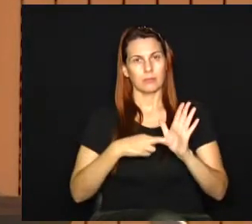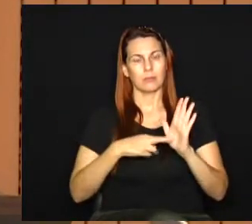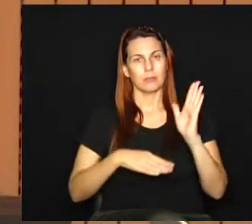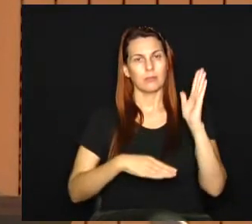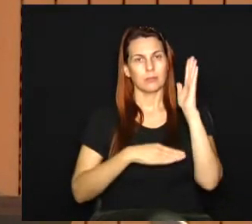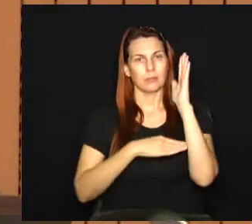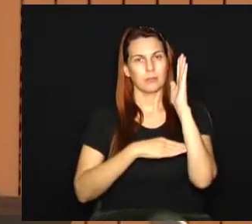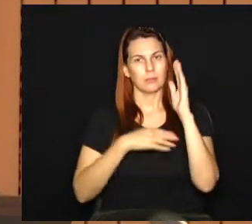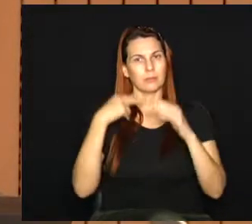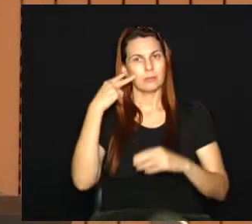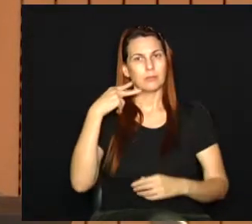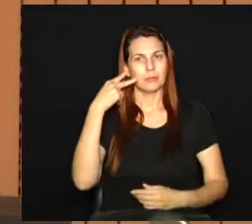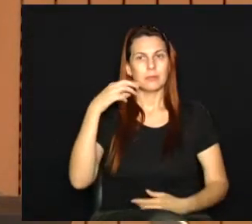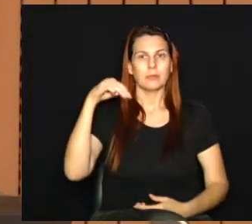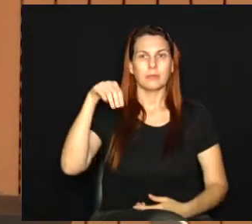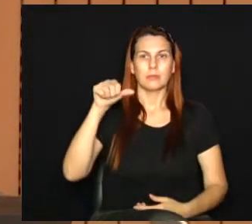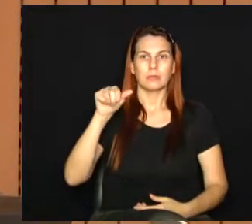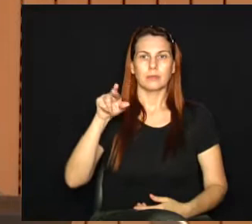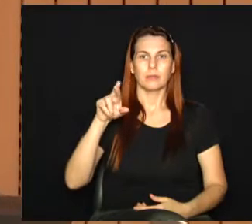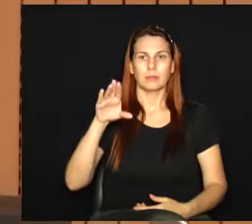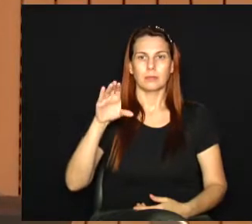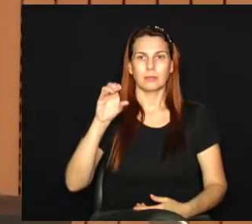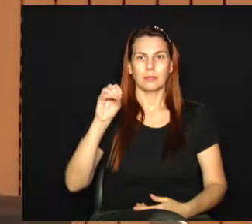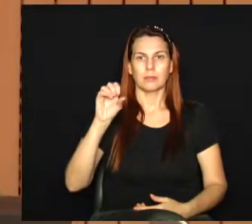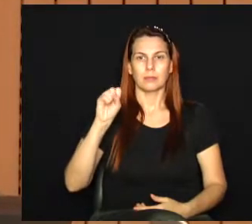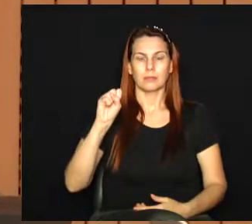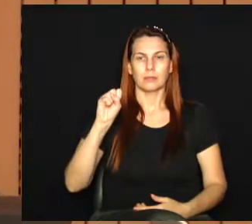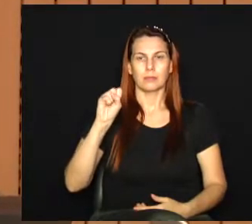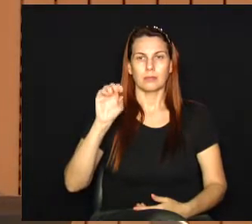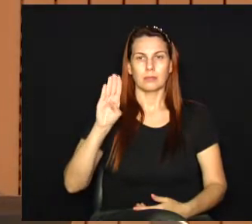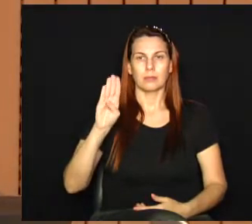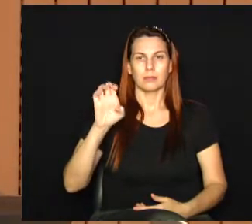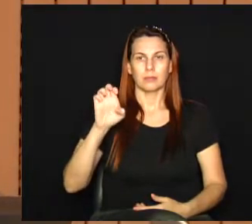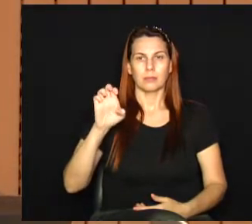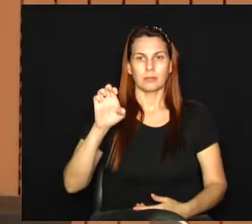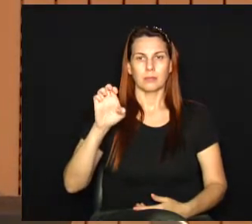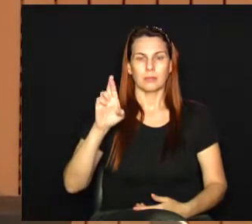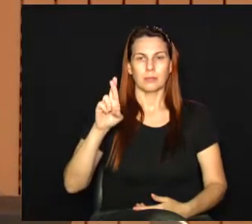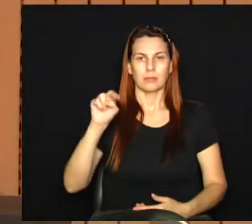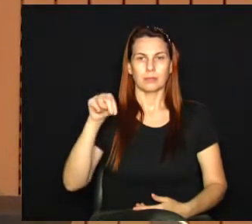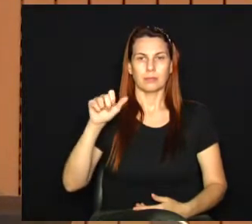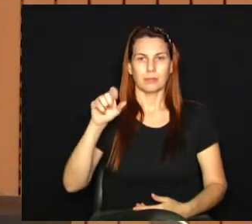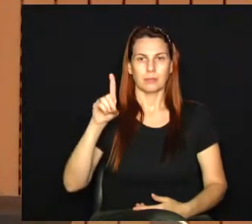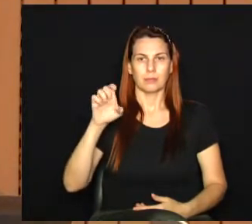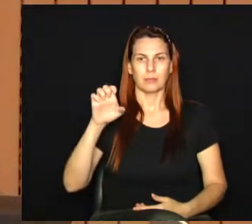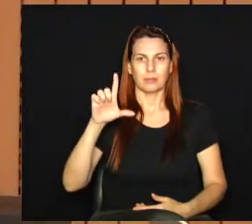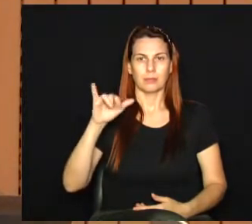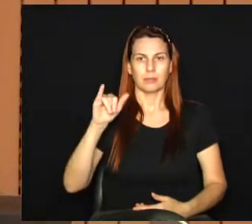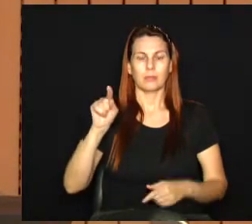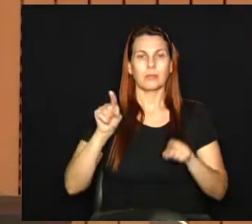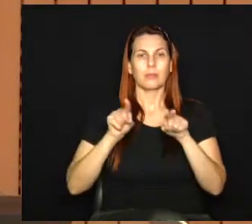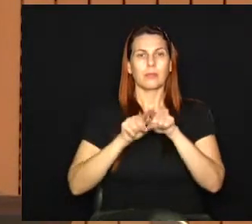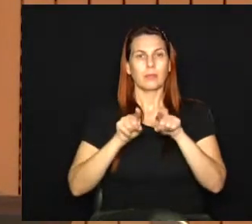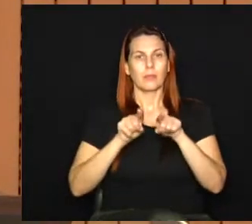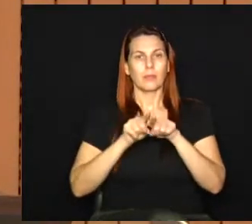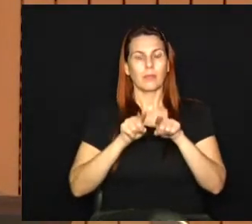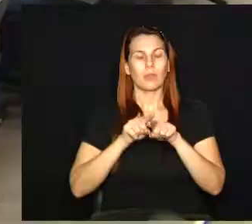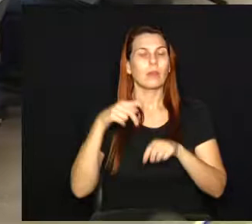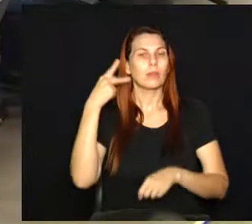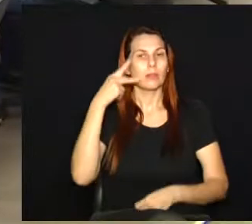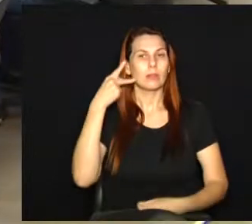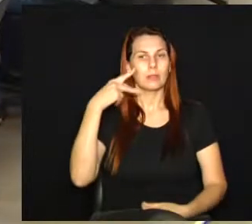Campinas, vereador Marcos Bernardelli, e para presidir esta reunião solene, o vereador Paulo